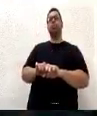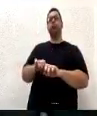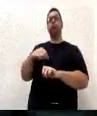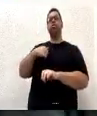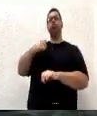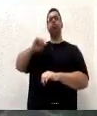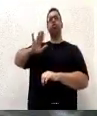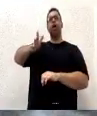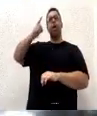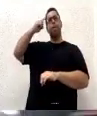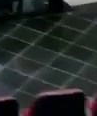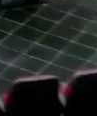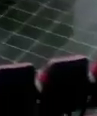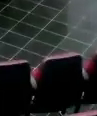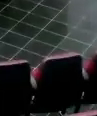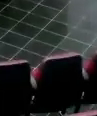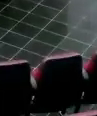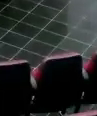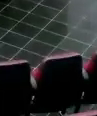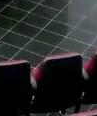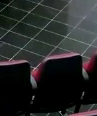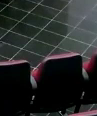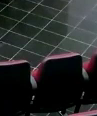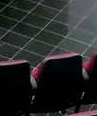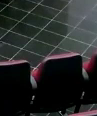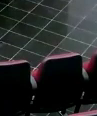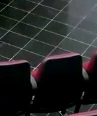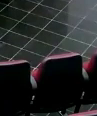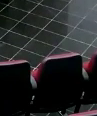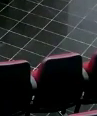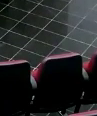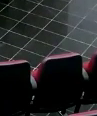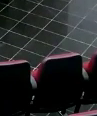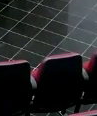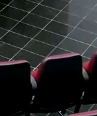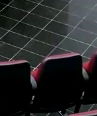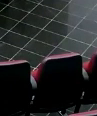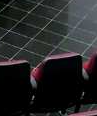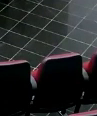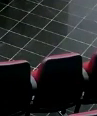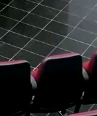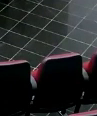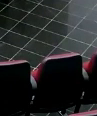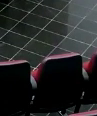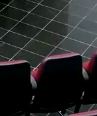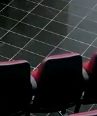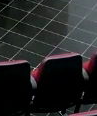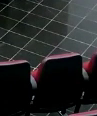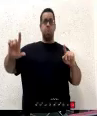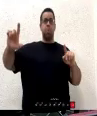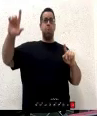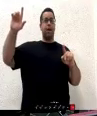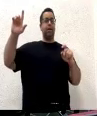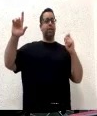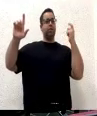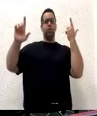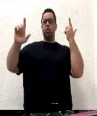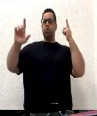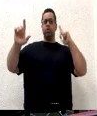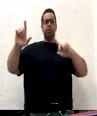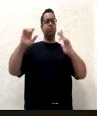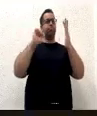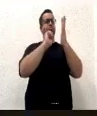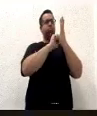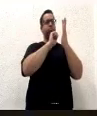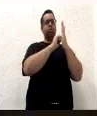gente tem um número elevado de casos onde a gente não consiga trabalhar os imóveis no período de trabalho, nós vamos fazer isso após